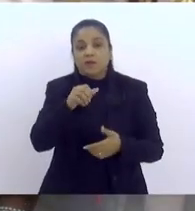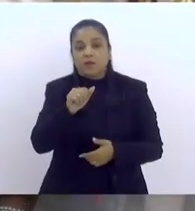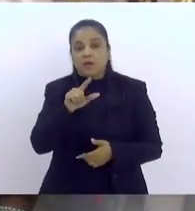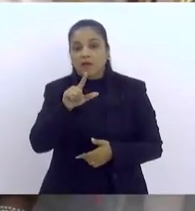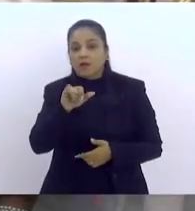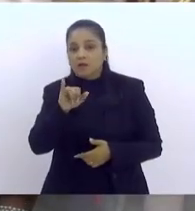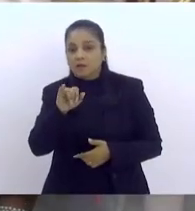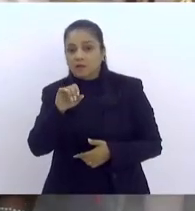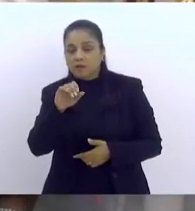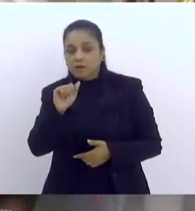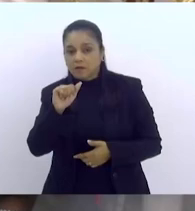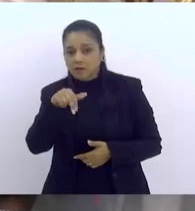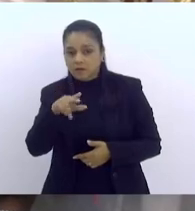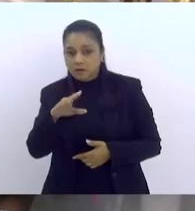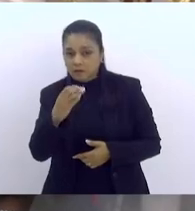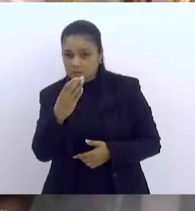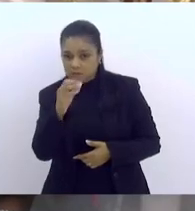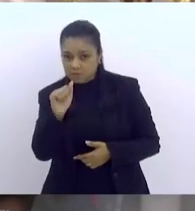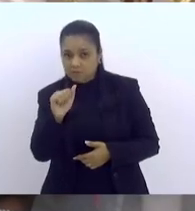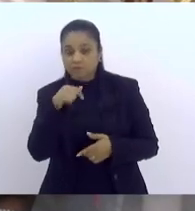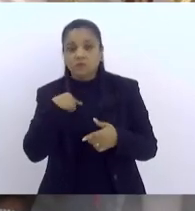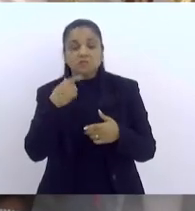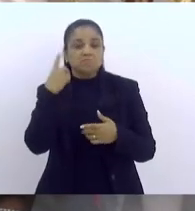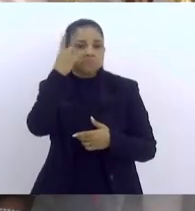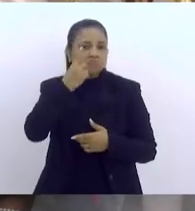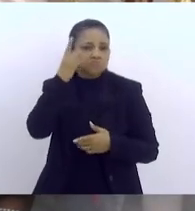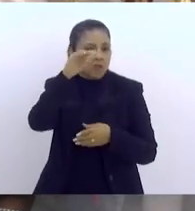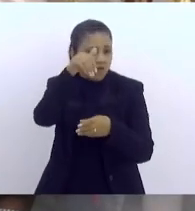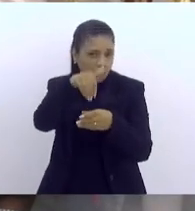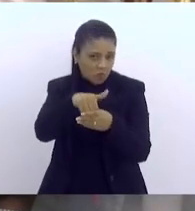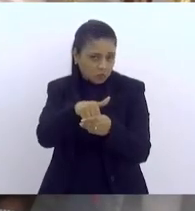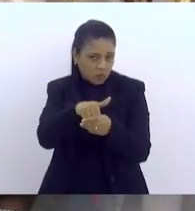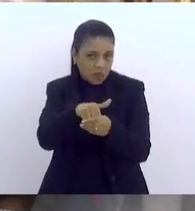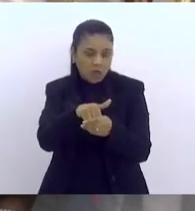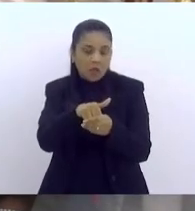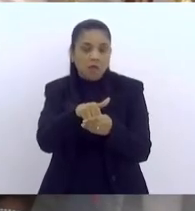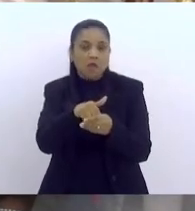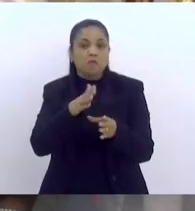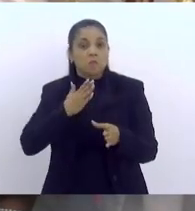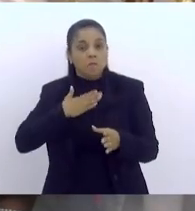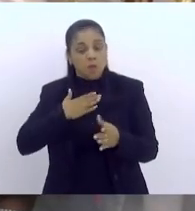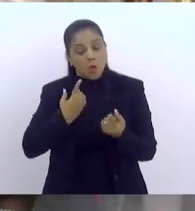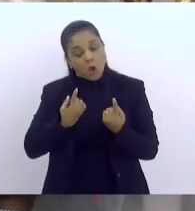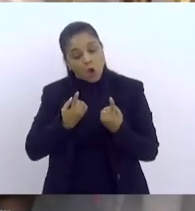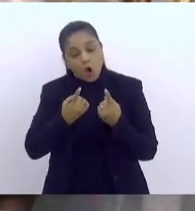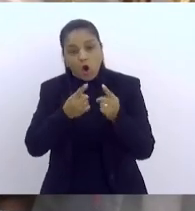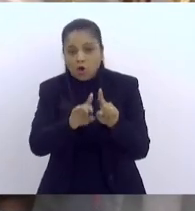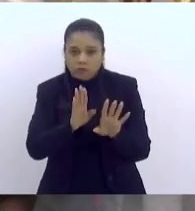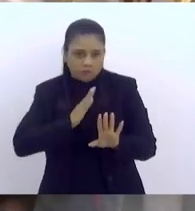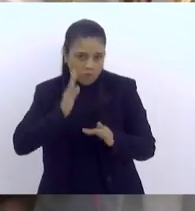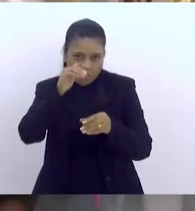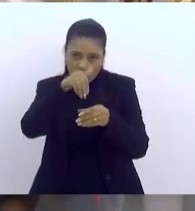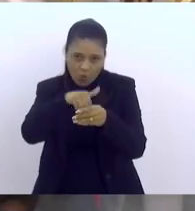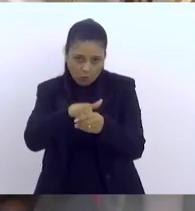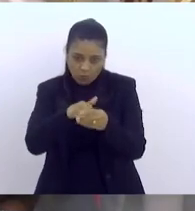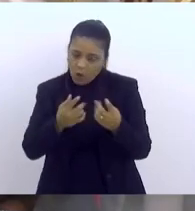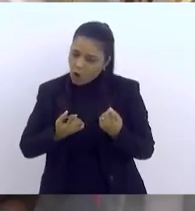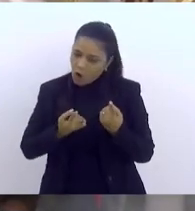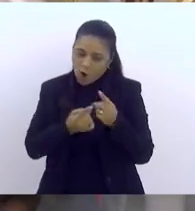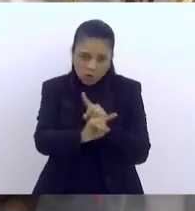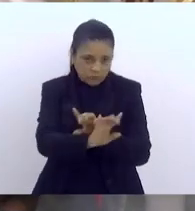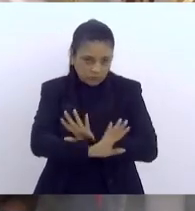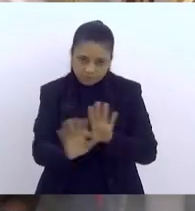os parlamentares venham votar da forma que eles acharem necessário. O meu voto é contrário a essa homenagem.